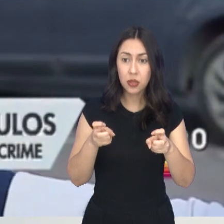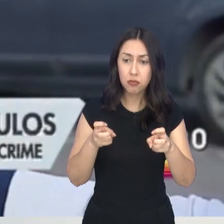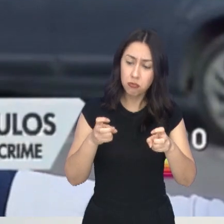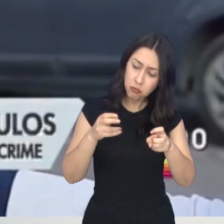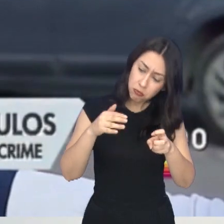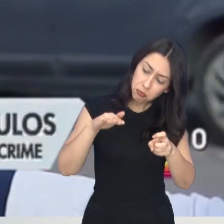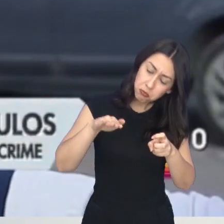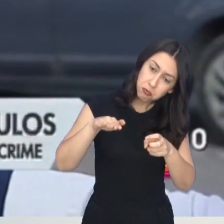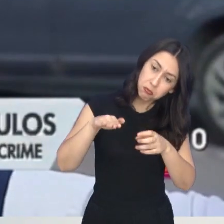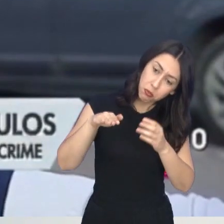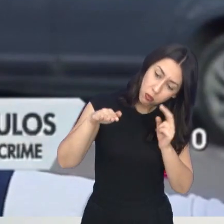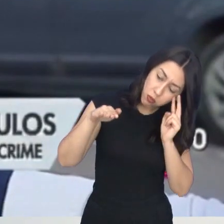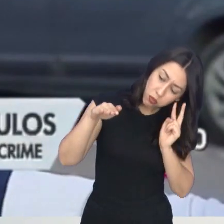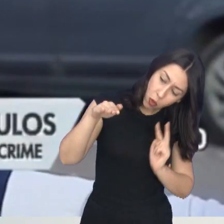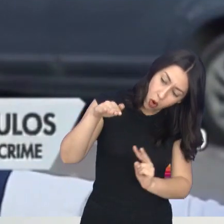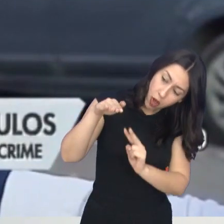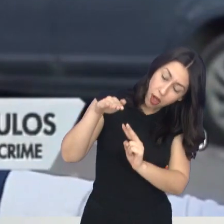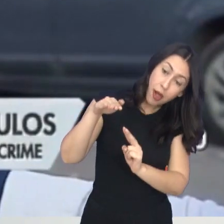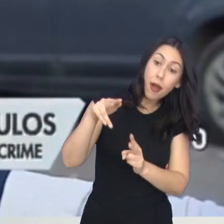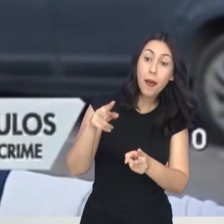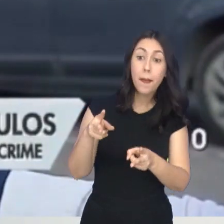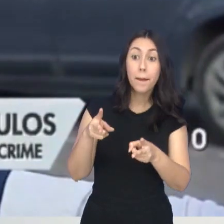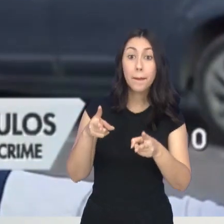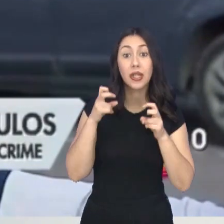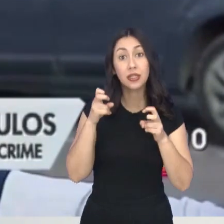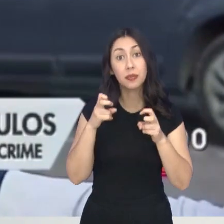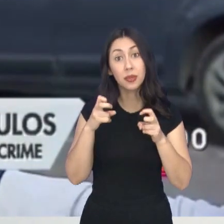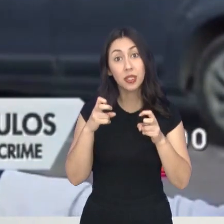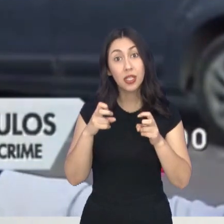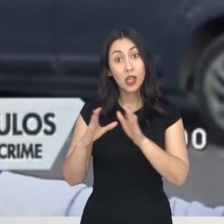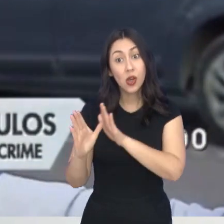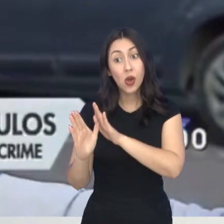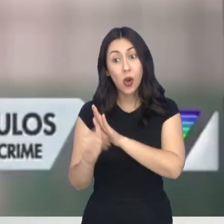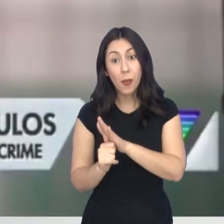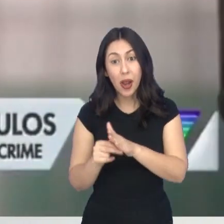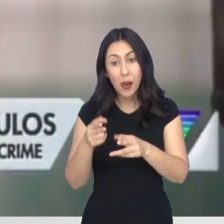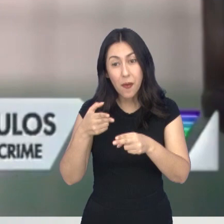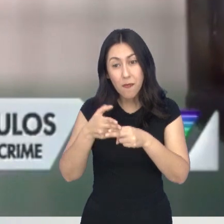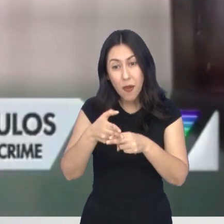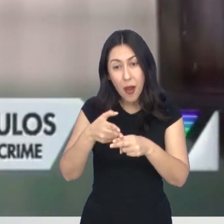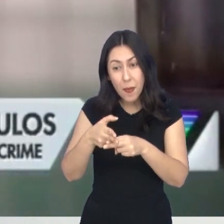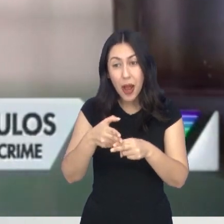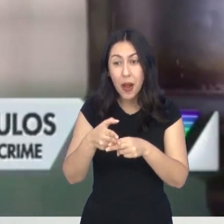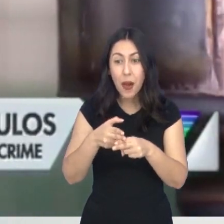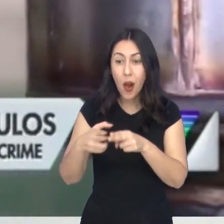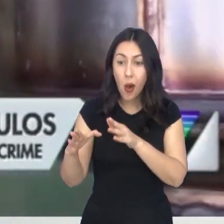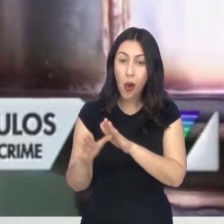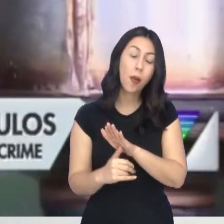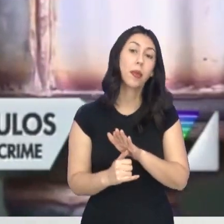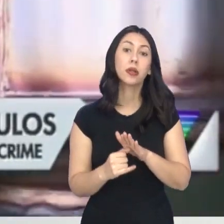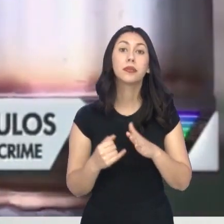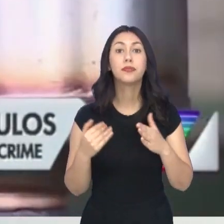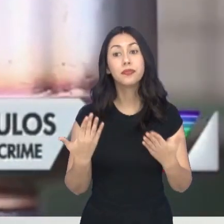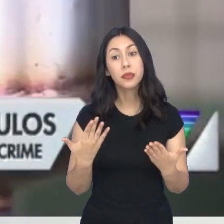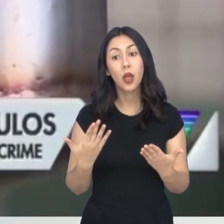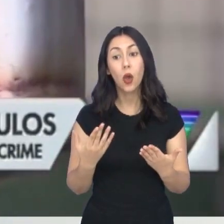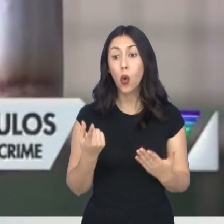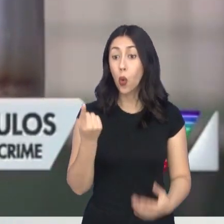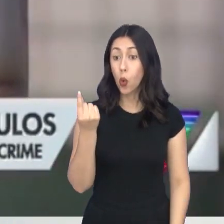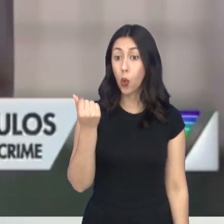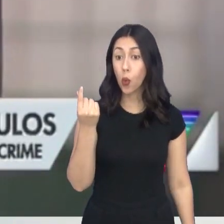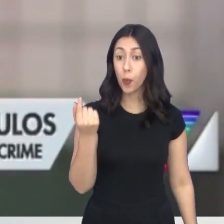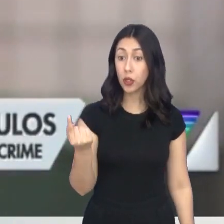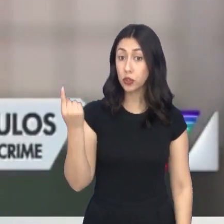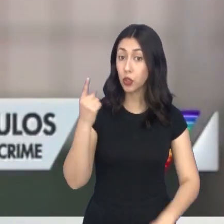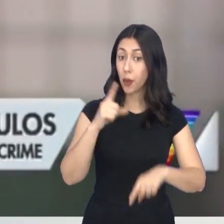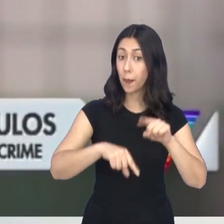do carro e percebi que eu tive o catalisador cerrado. Em empresas especializadas, o preço de um catalisador